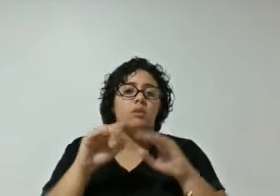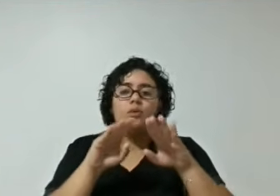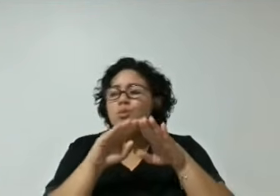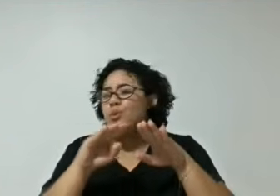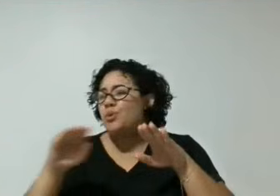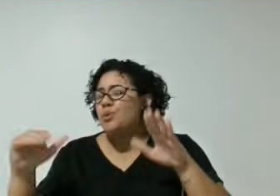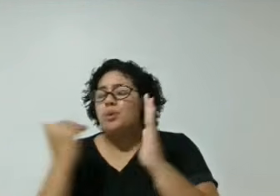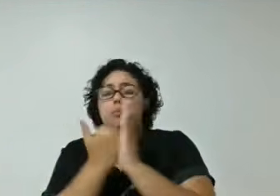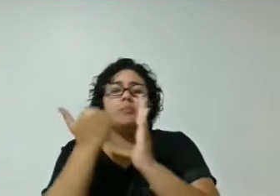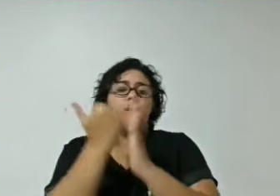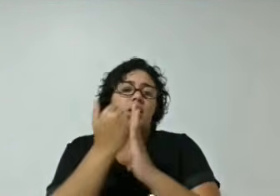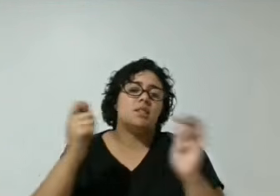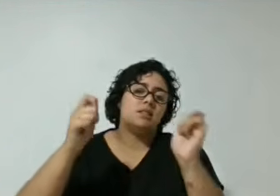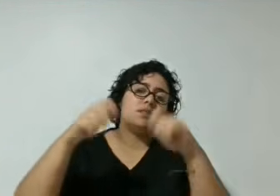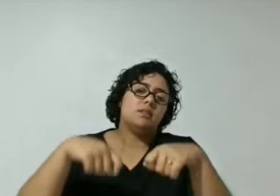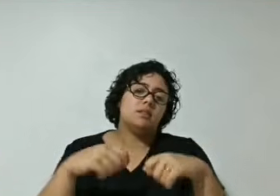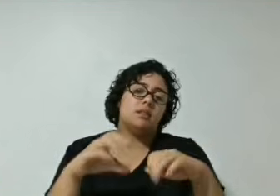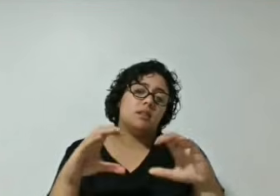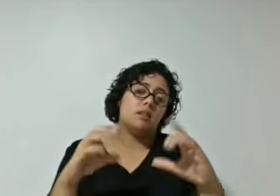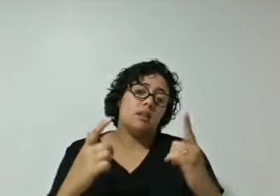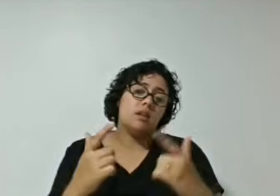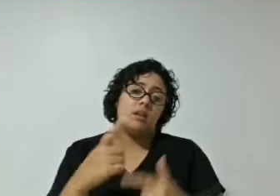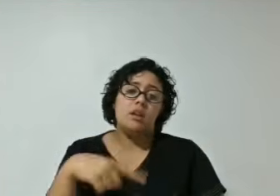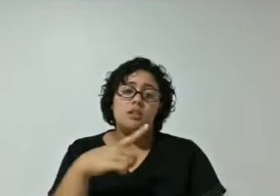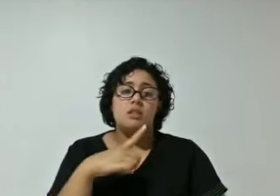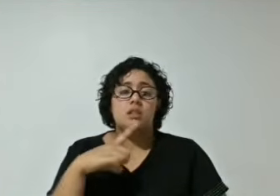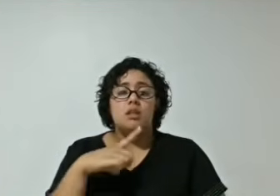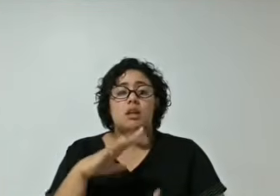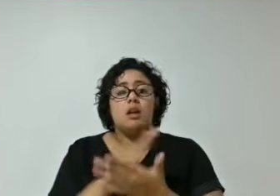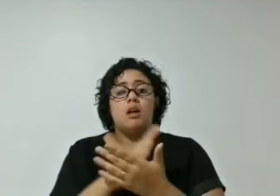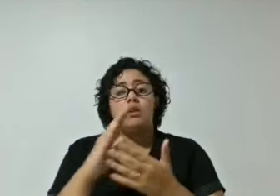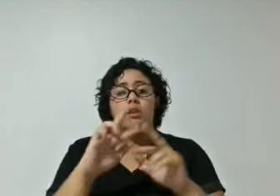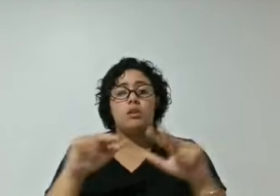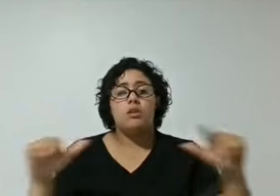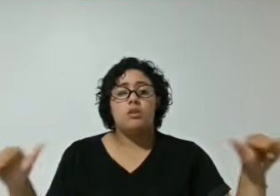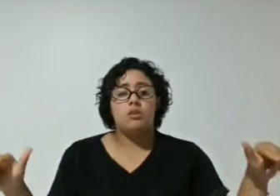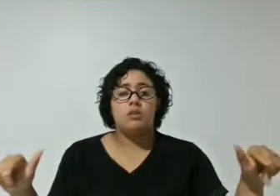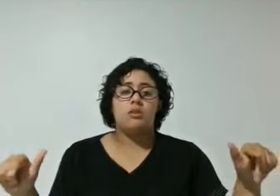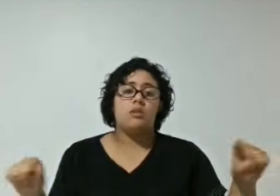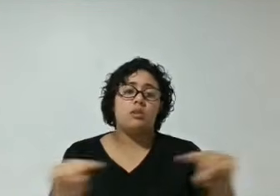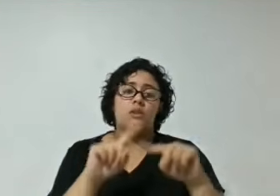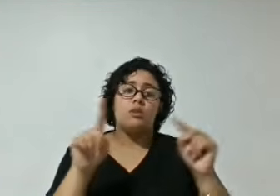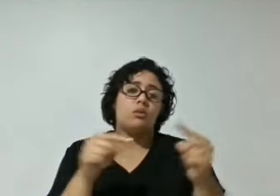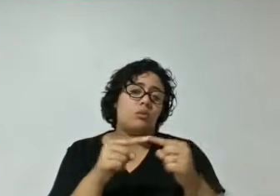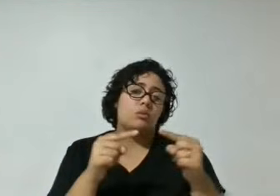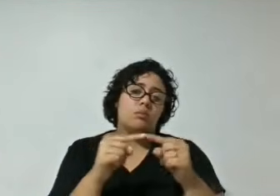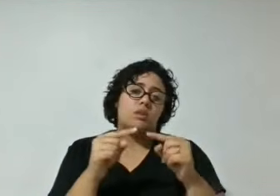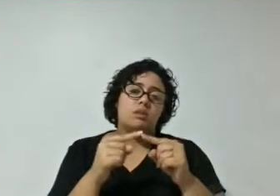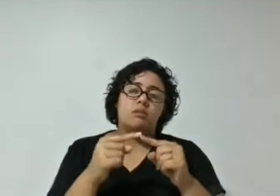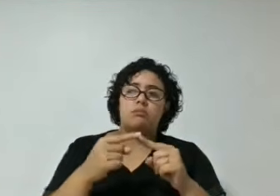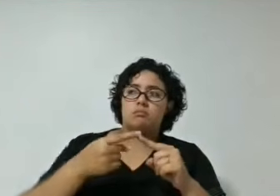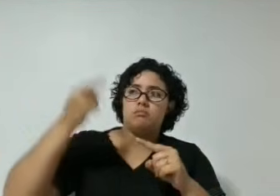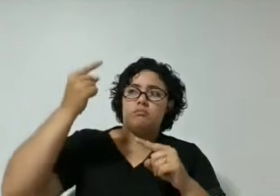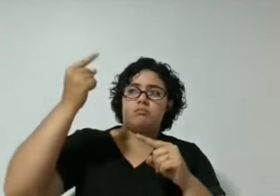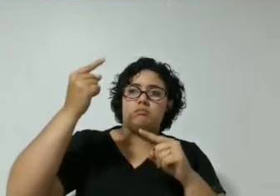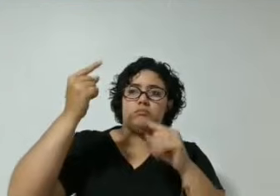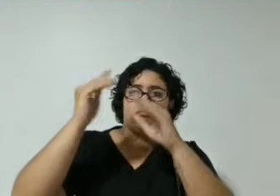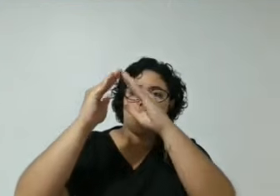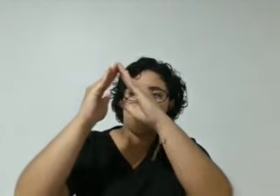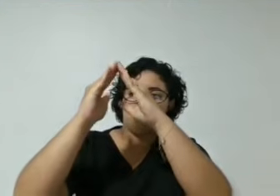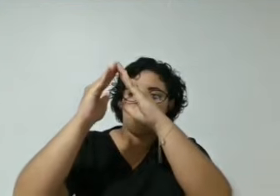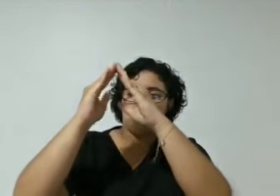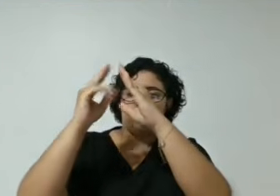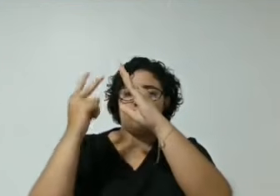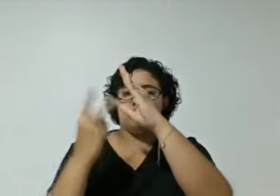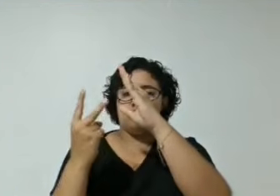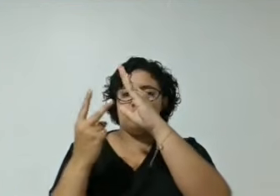possível. Claro que a gente tem coisas que têm a ver com a hierarquia, coisas que vêm de cima que a gente